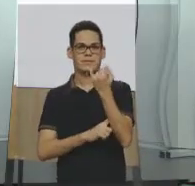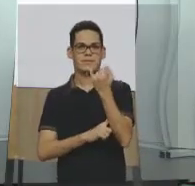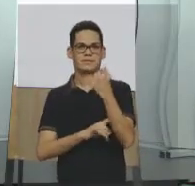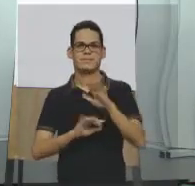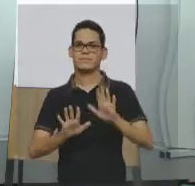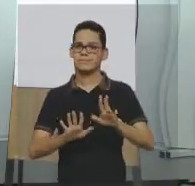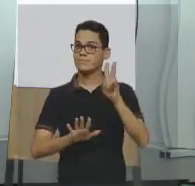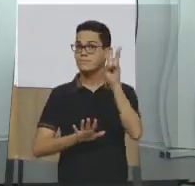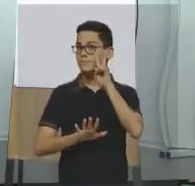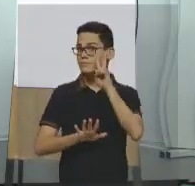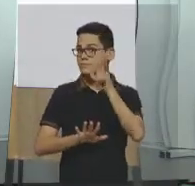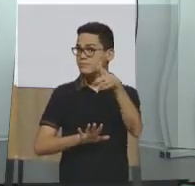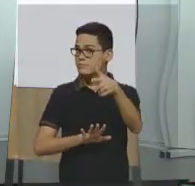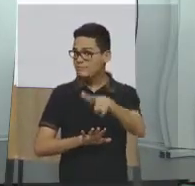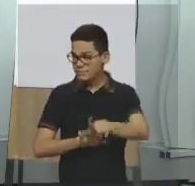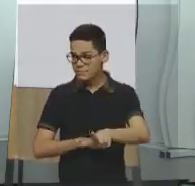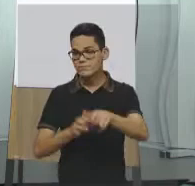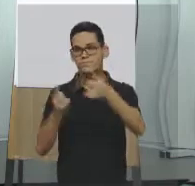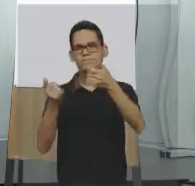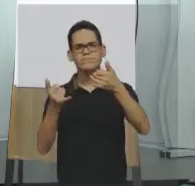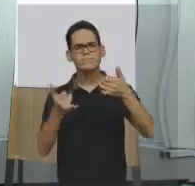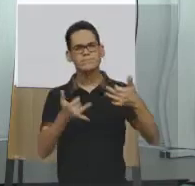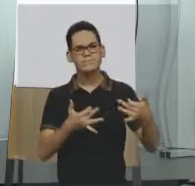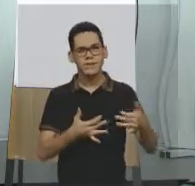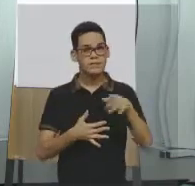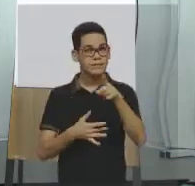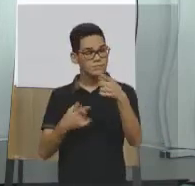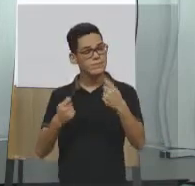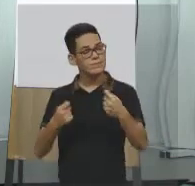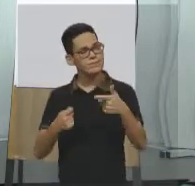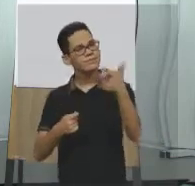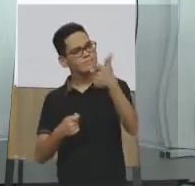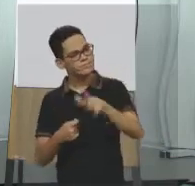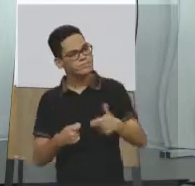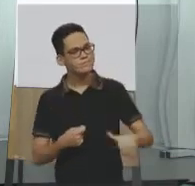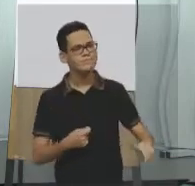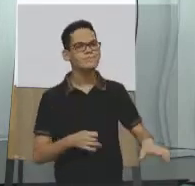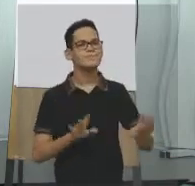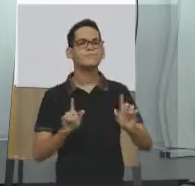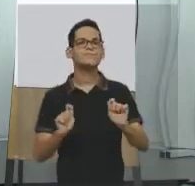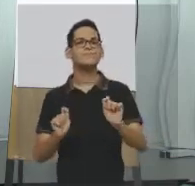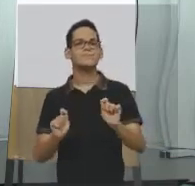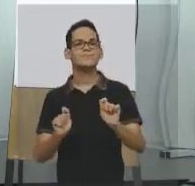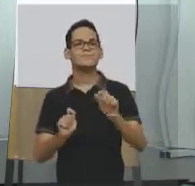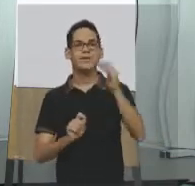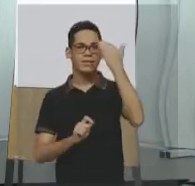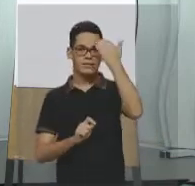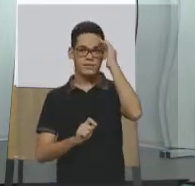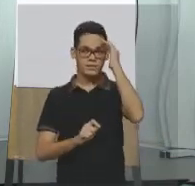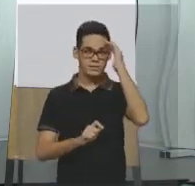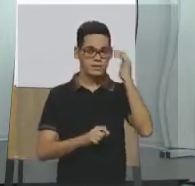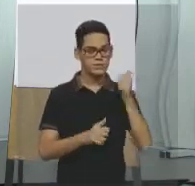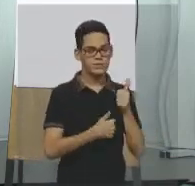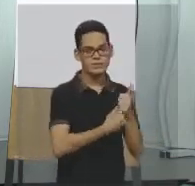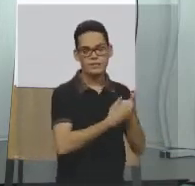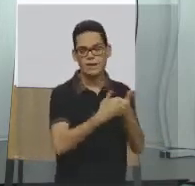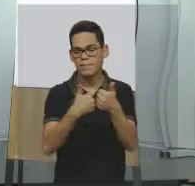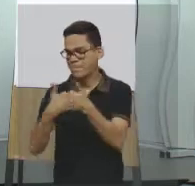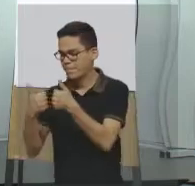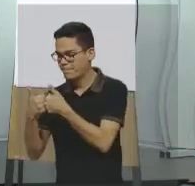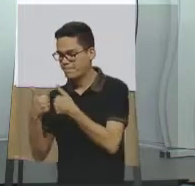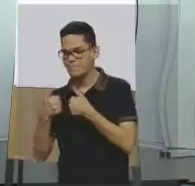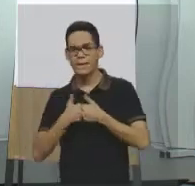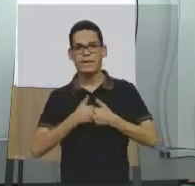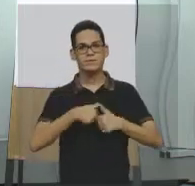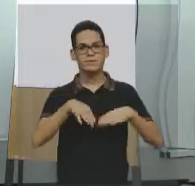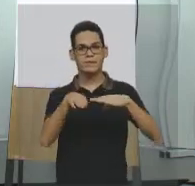Vou relembrar, vou repetir isso quantas vezes for necessário. Entender um pouco do que está ao redor da placa sul-americana